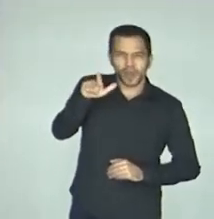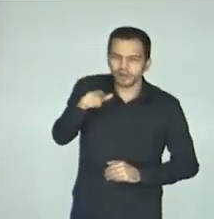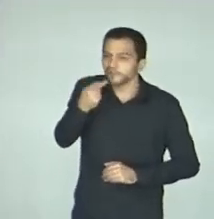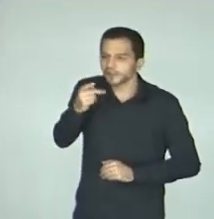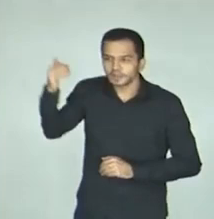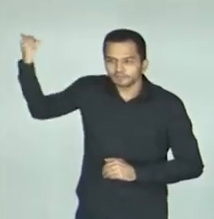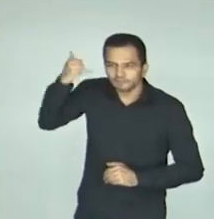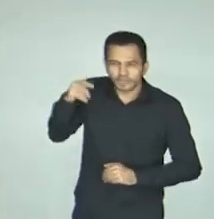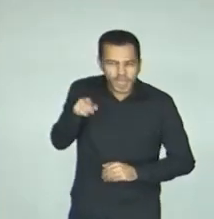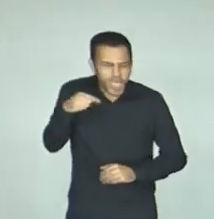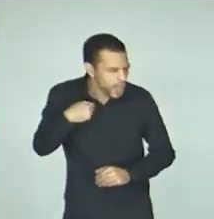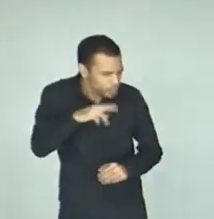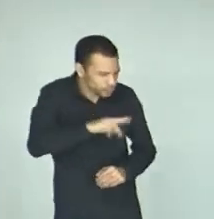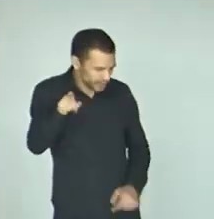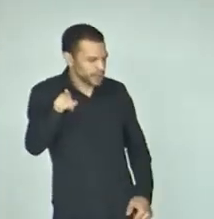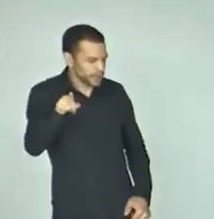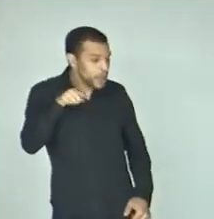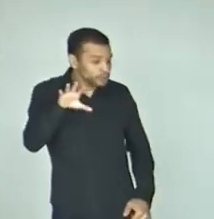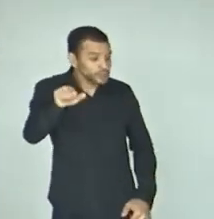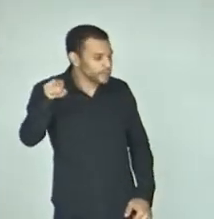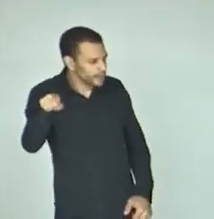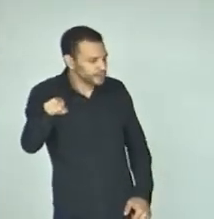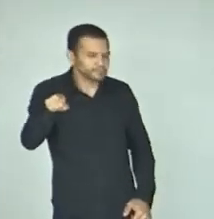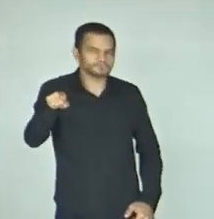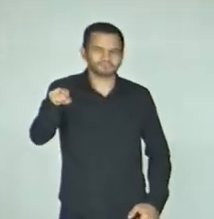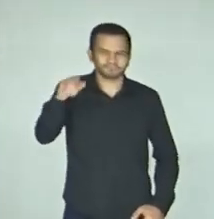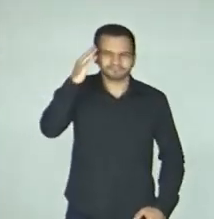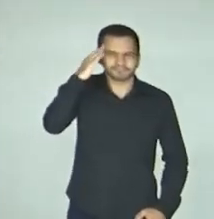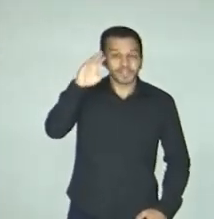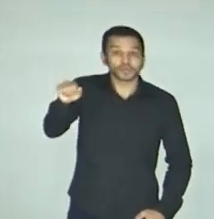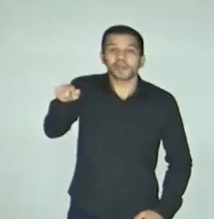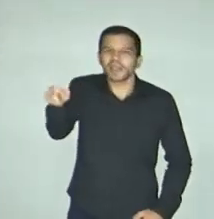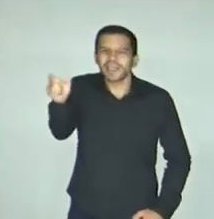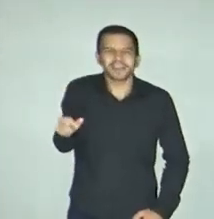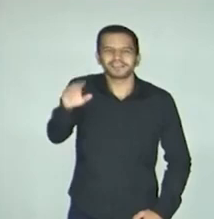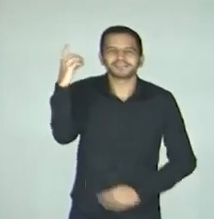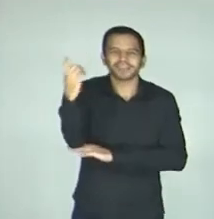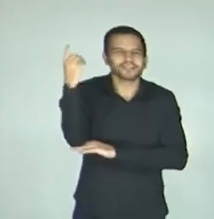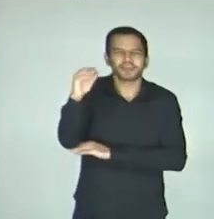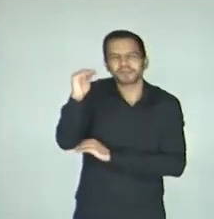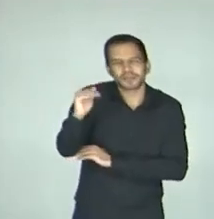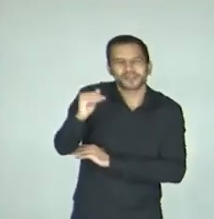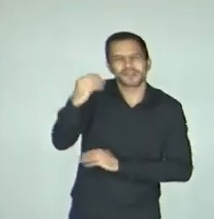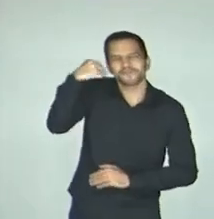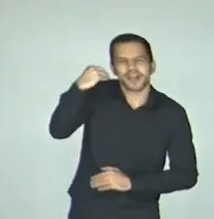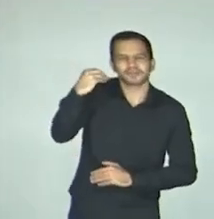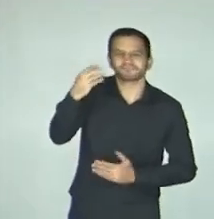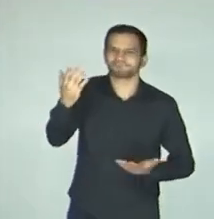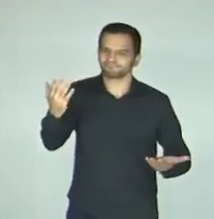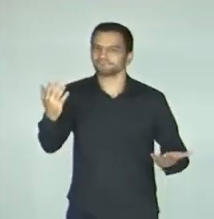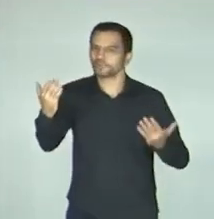Olá meus amados cuidados Quais as coisas não confie apenas o seu instinto e nos